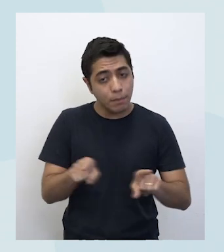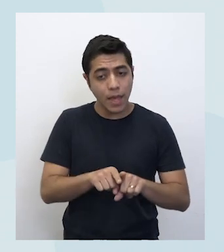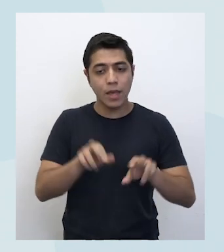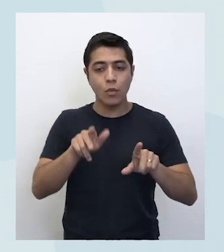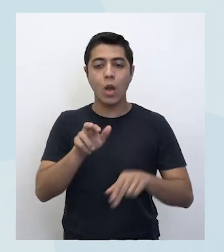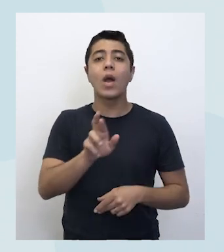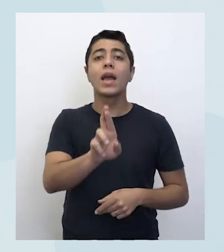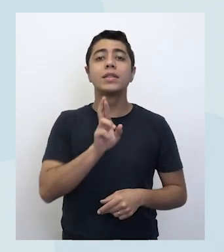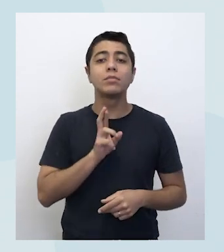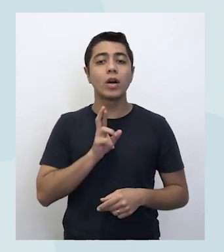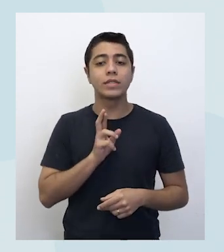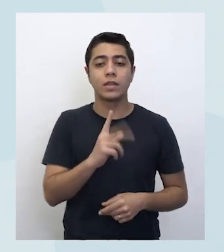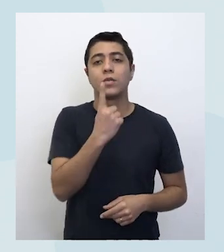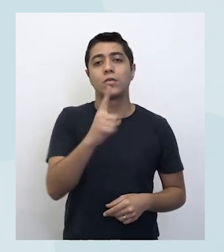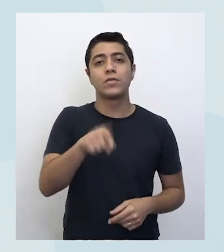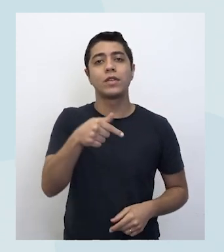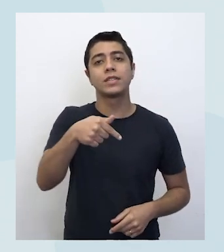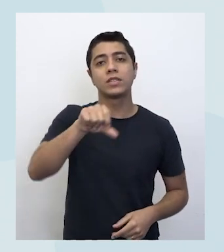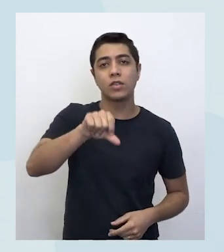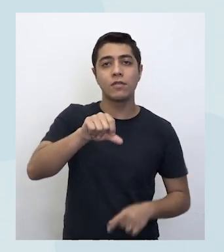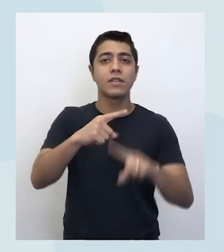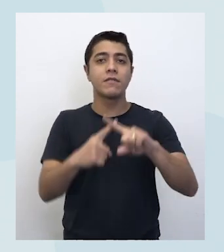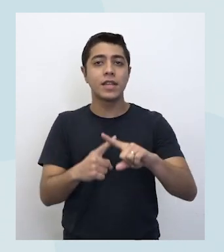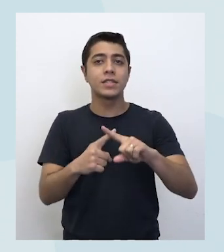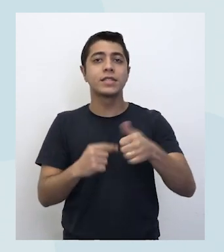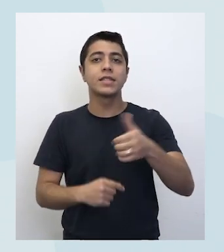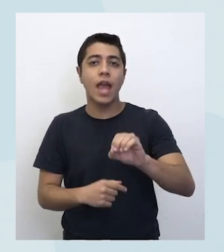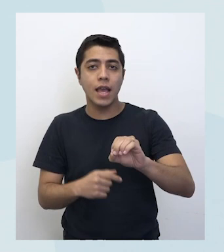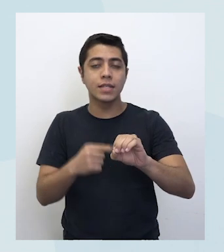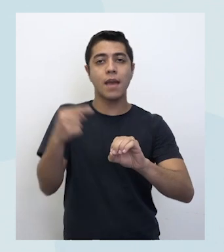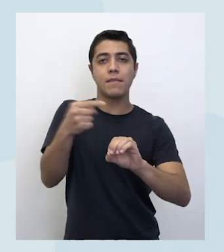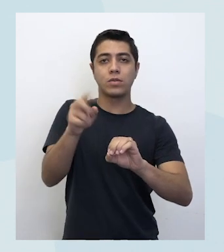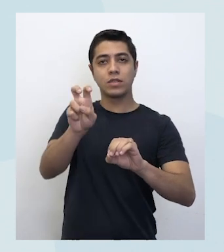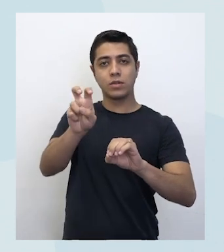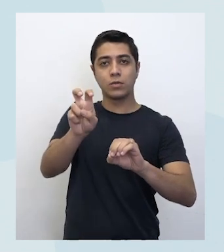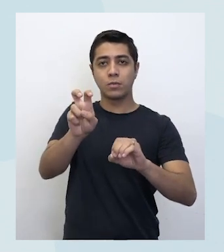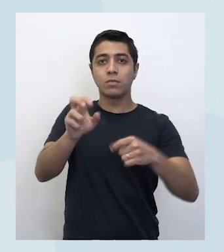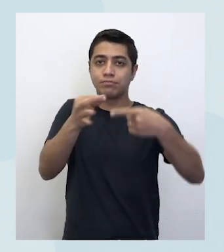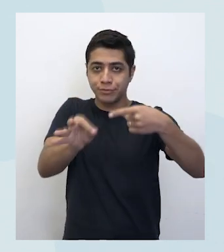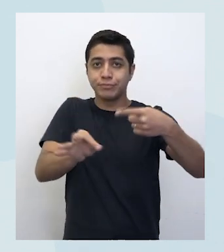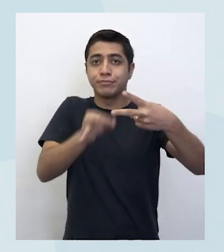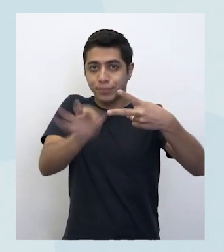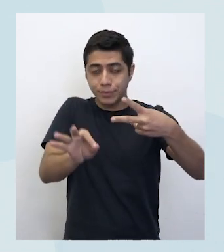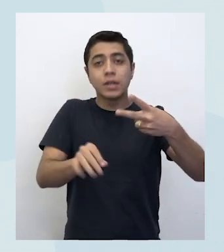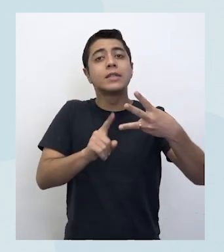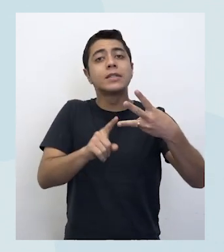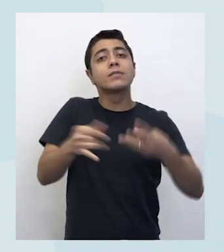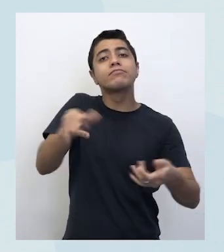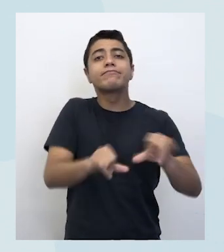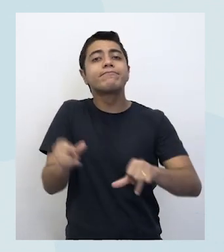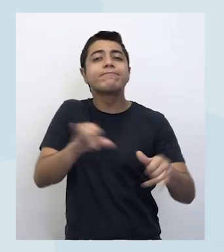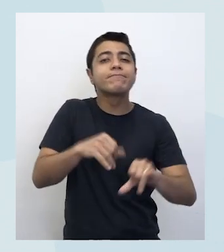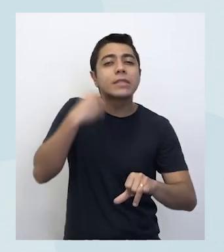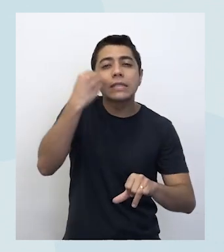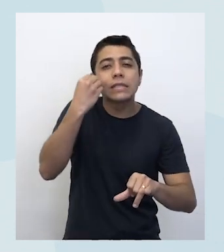1,79 vezes 10 a menos 5. E fiz para o terceiro também e achei um valor também muito próximo, que vai